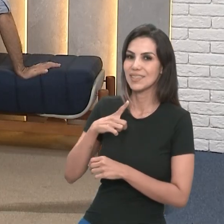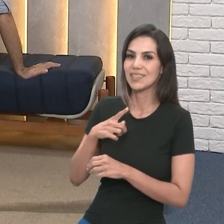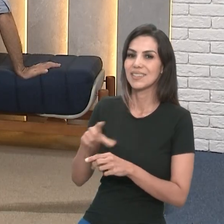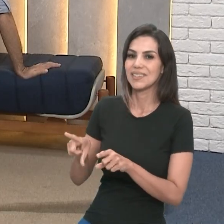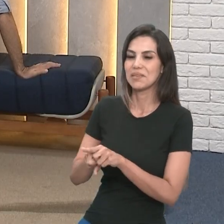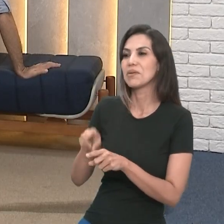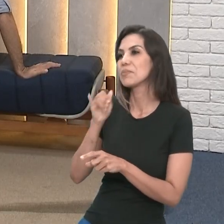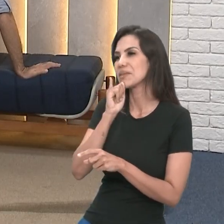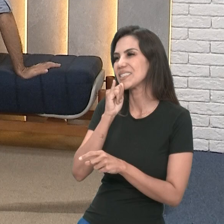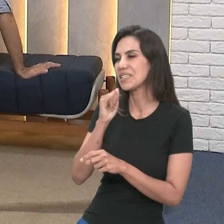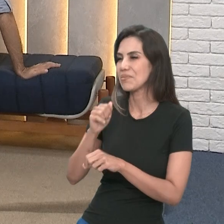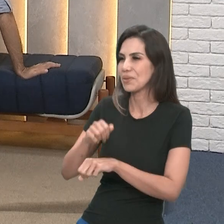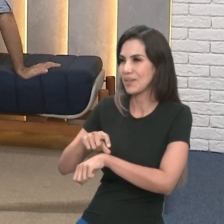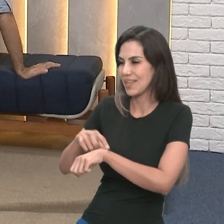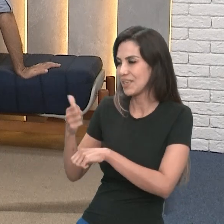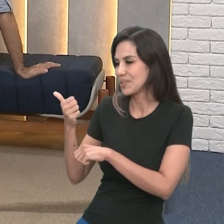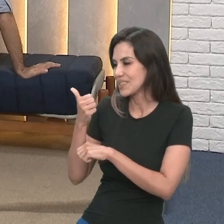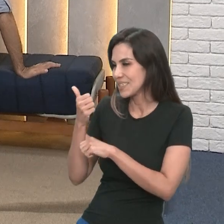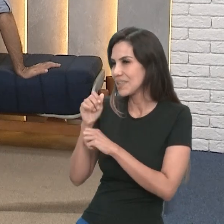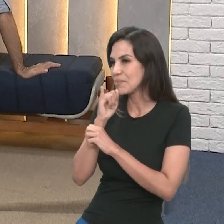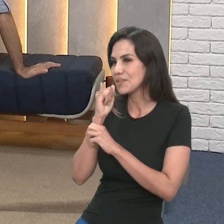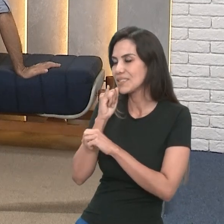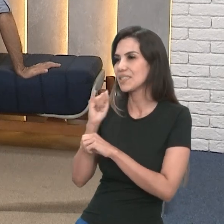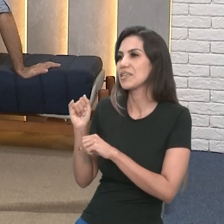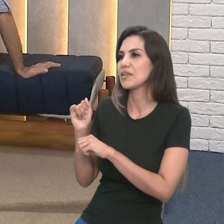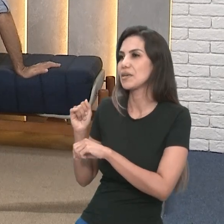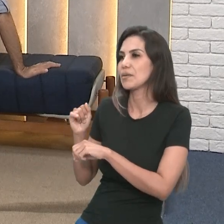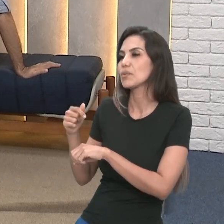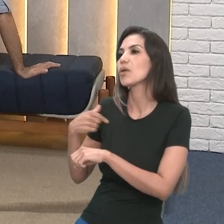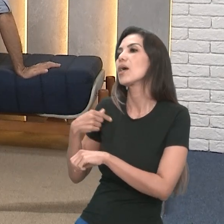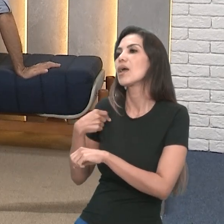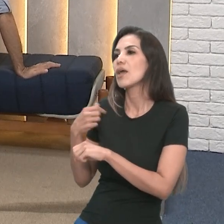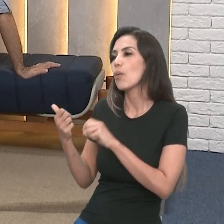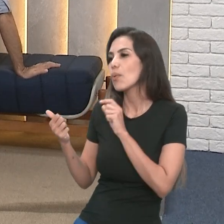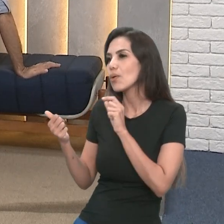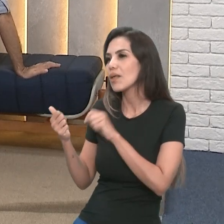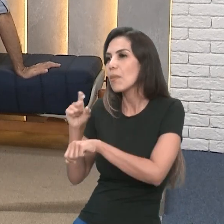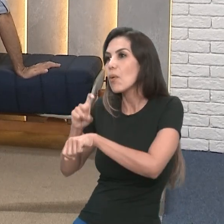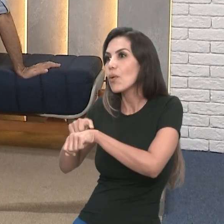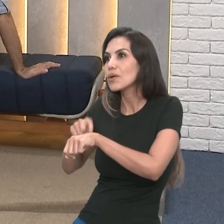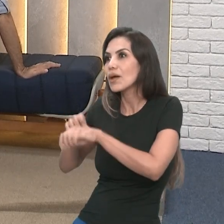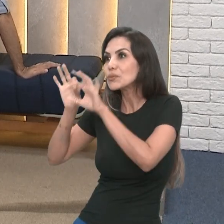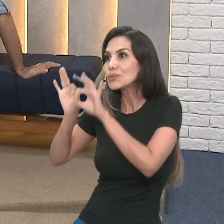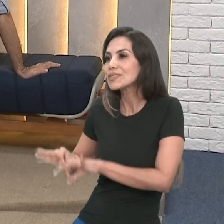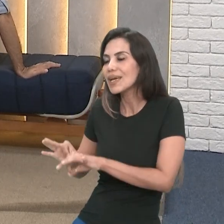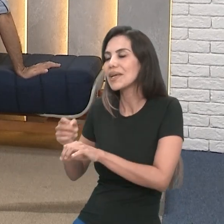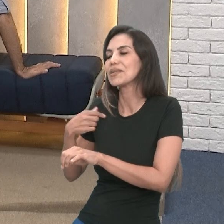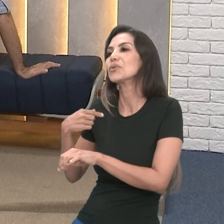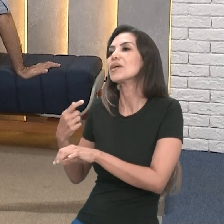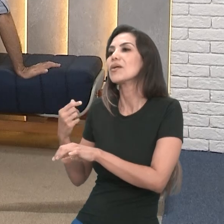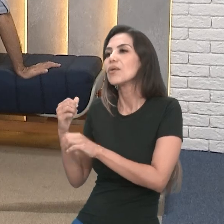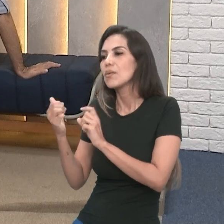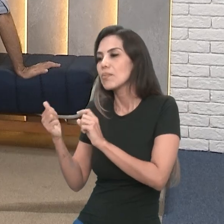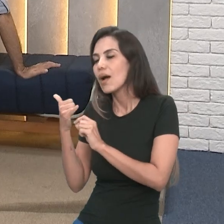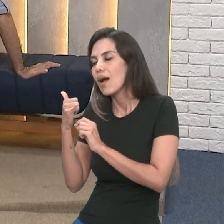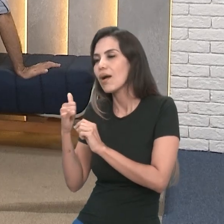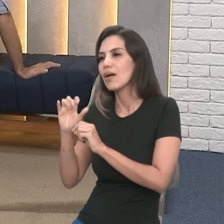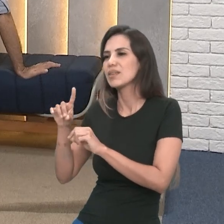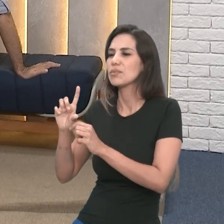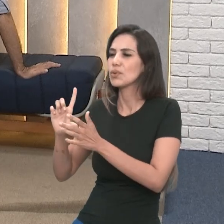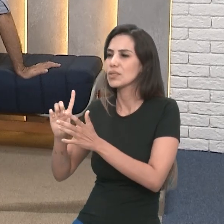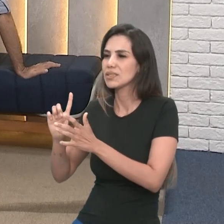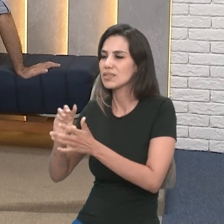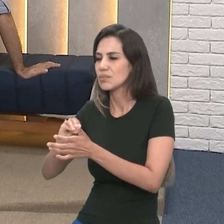estendidos que a gente coloca, por exemplo, para despertar de 2 em 2 minutos, né, para a gente ter mais um tempinho de cama. Isso. Aquilo ali é saudável,